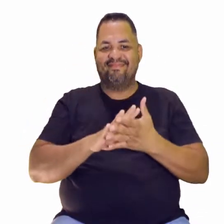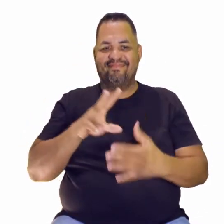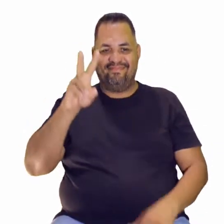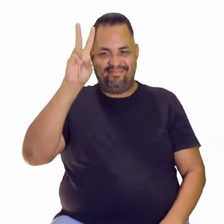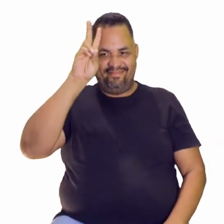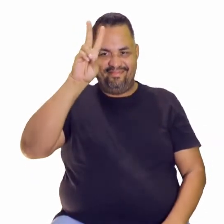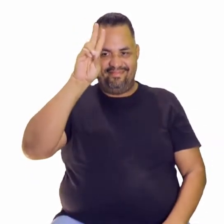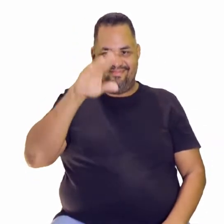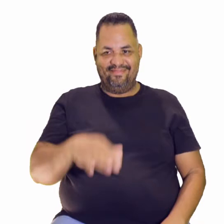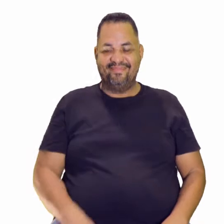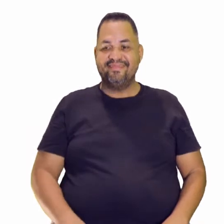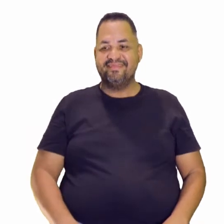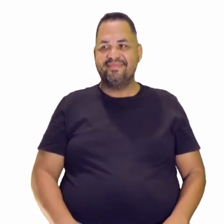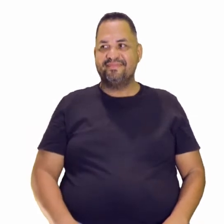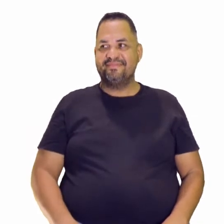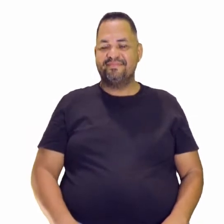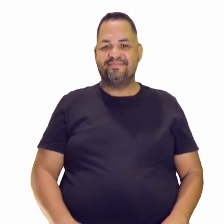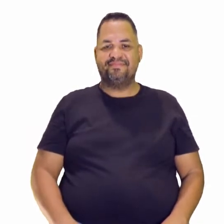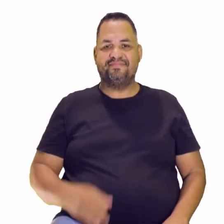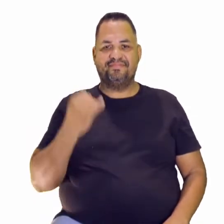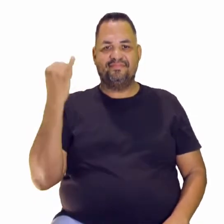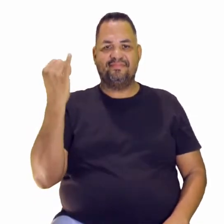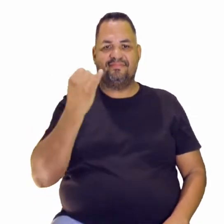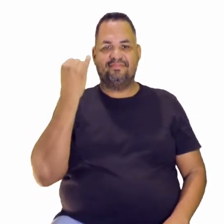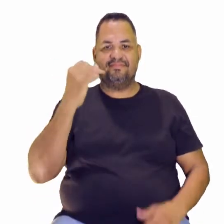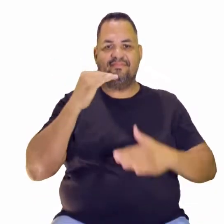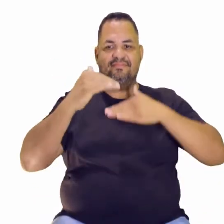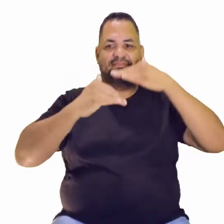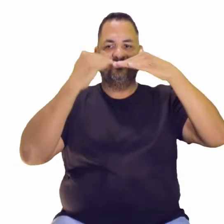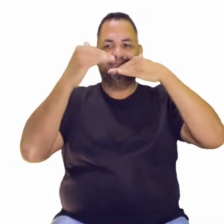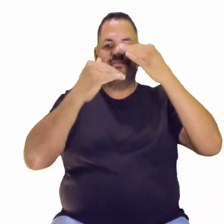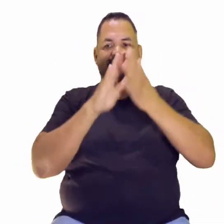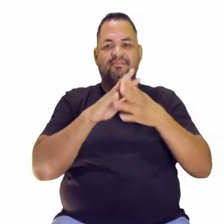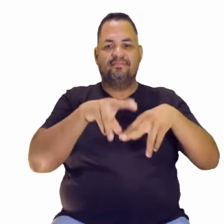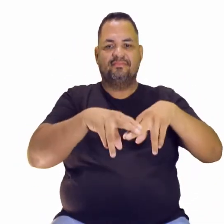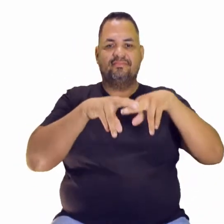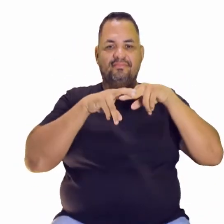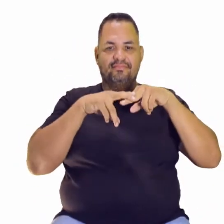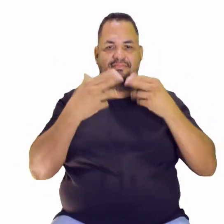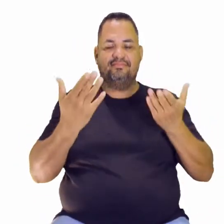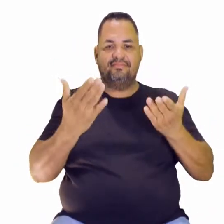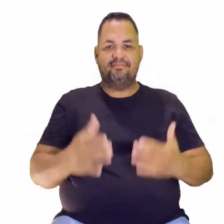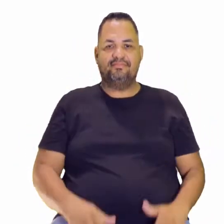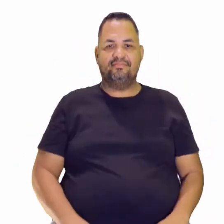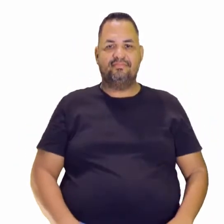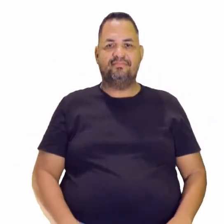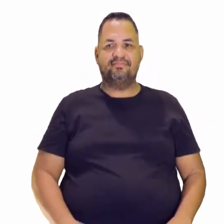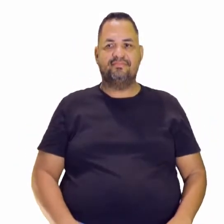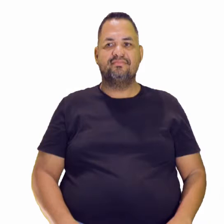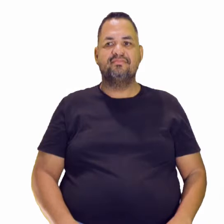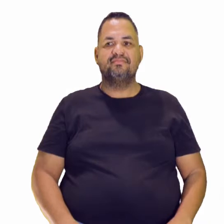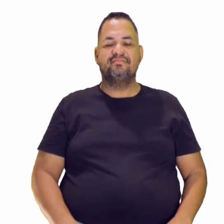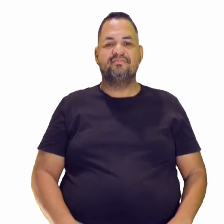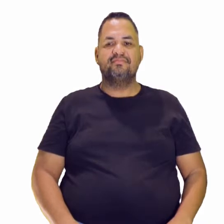histórica. Isso é muito importante para o seu desenvolvimento, por isso que é